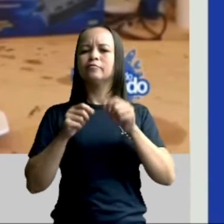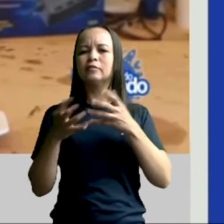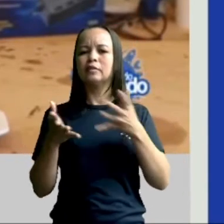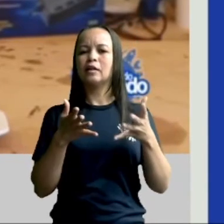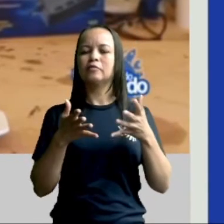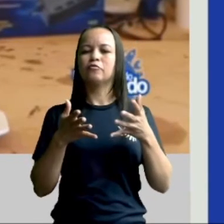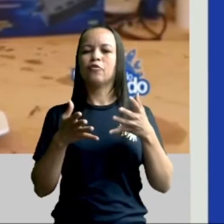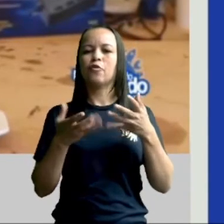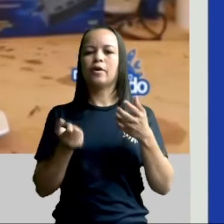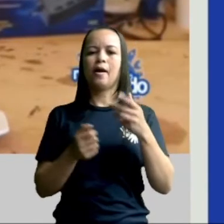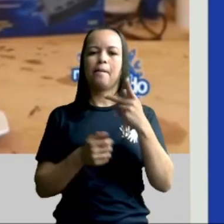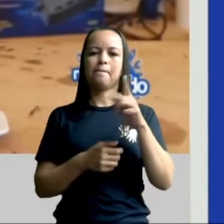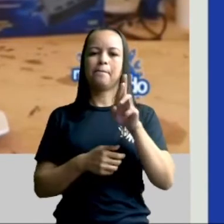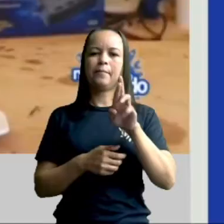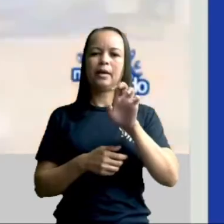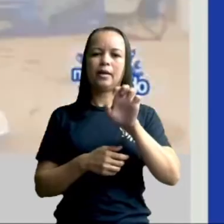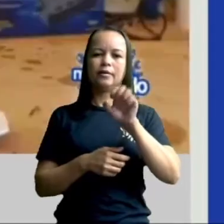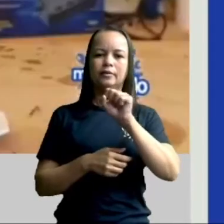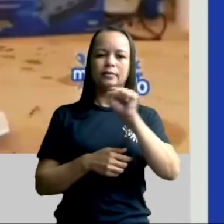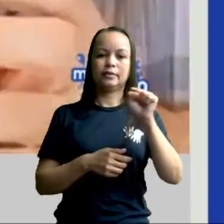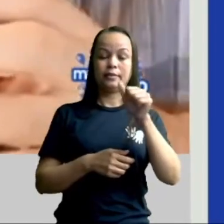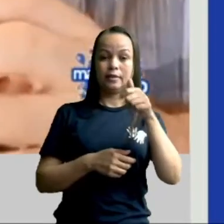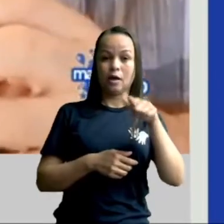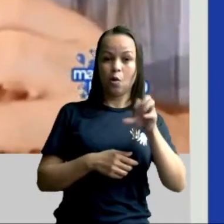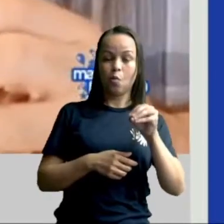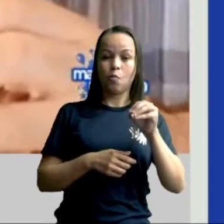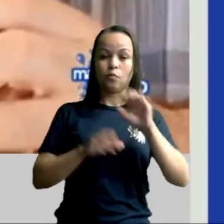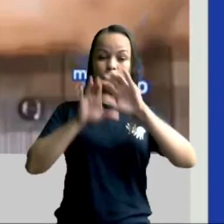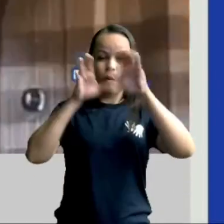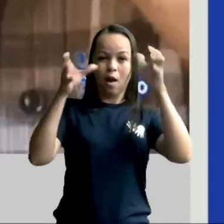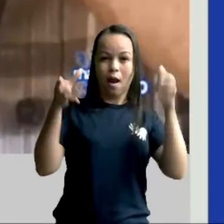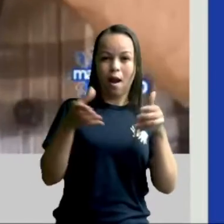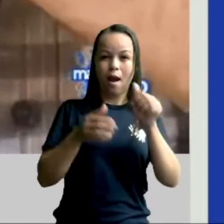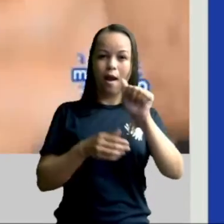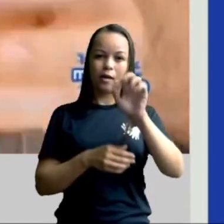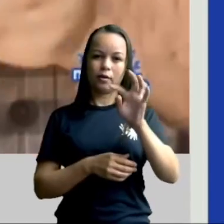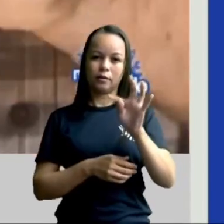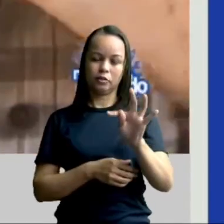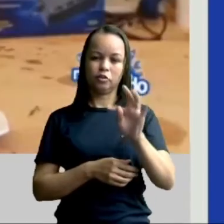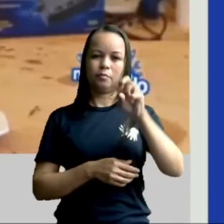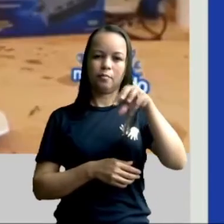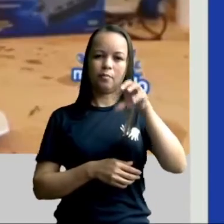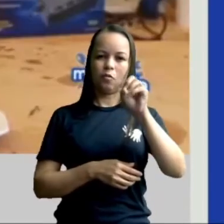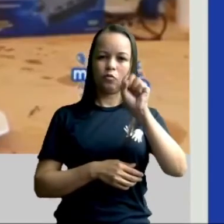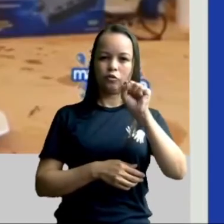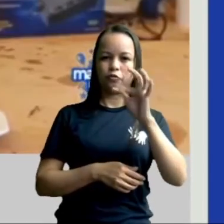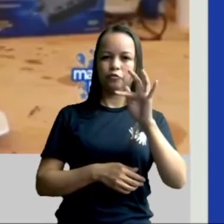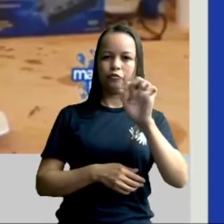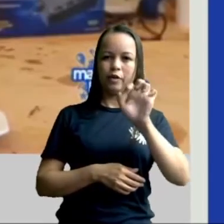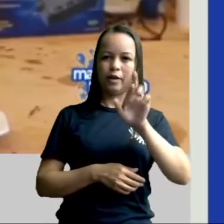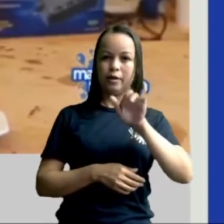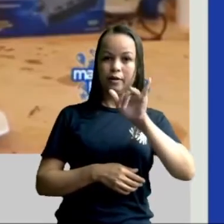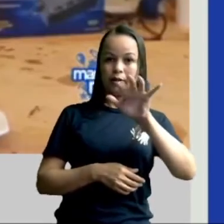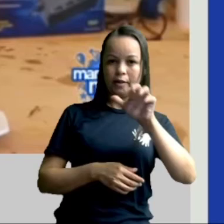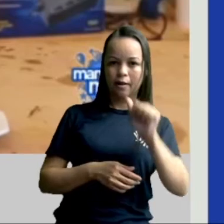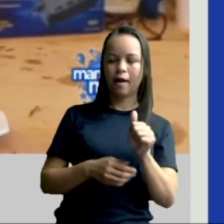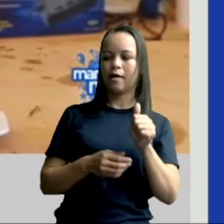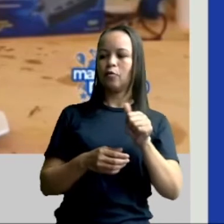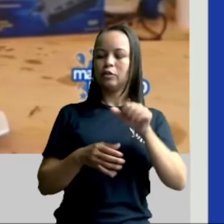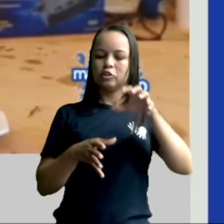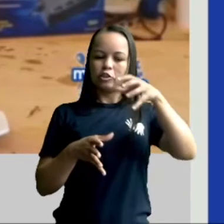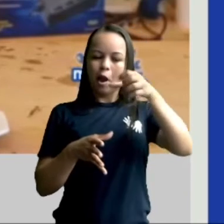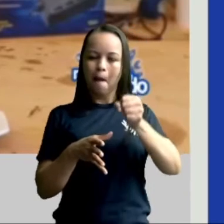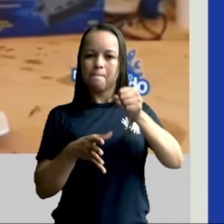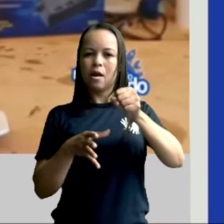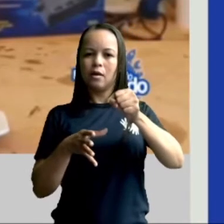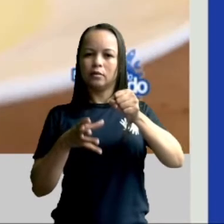a pressão atmosférica. Na hora em que a gente aperta a garrafa, sai grande parte do ar que está dentro da garrafa. E